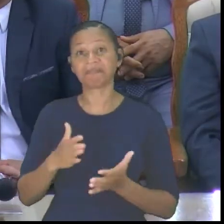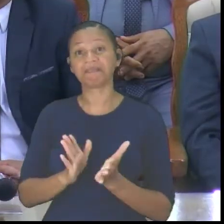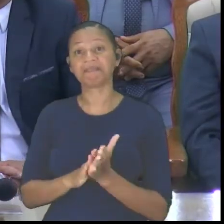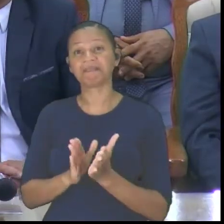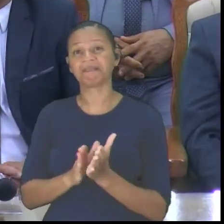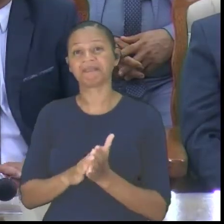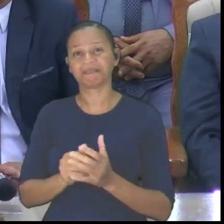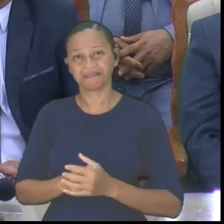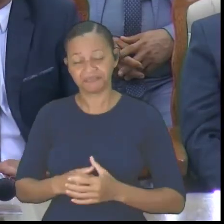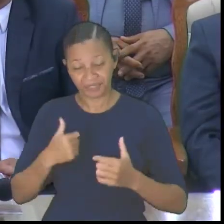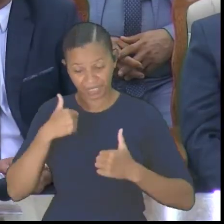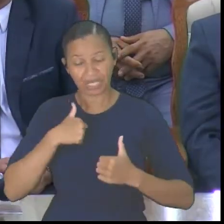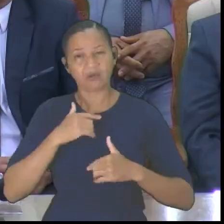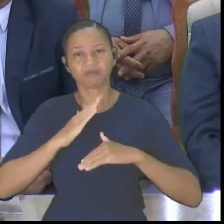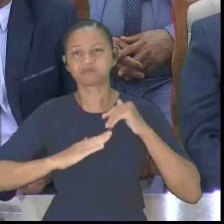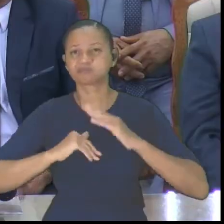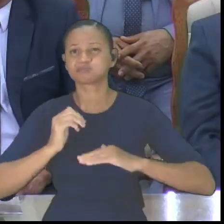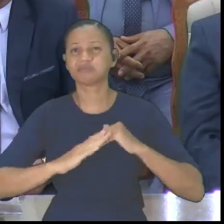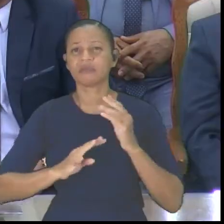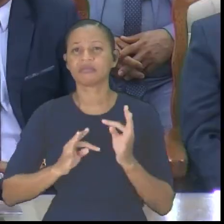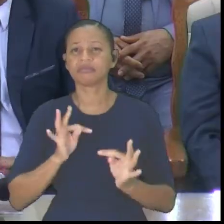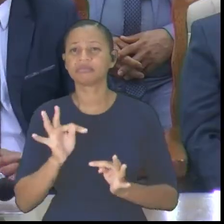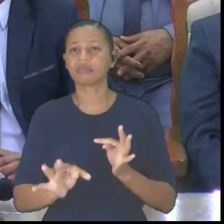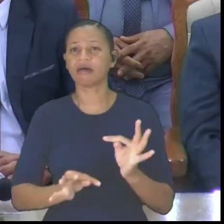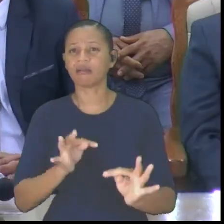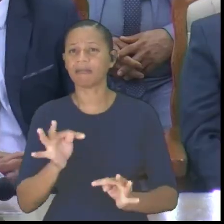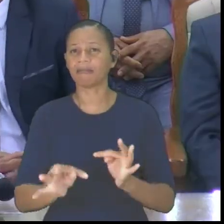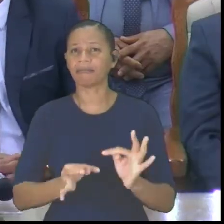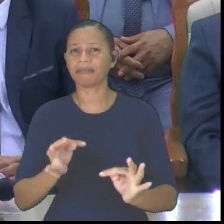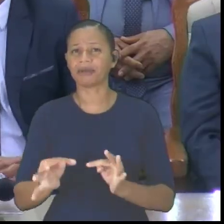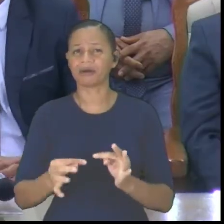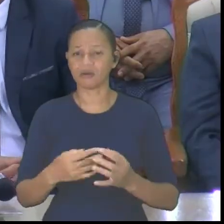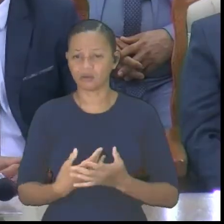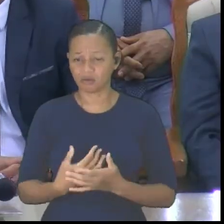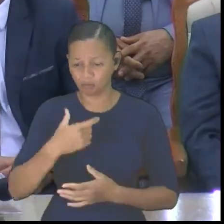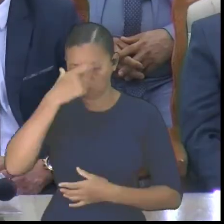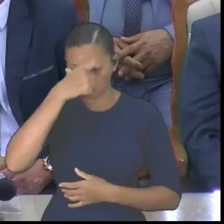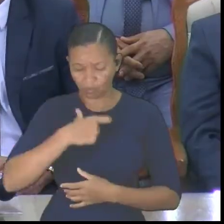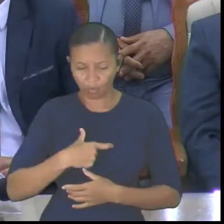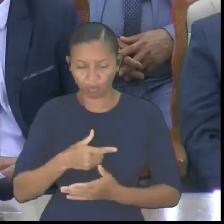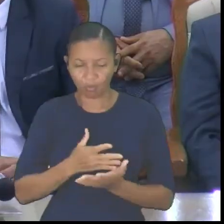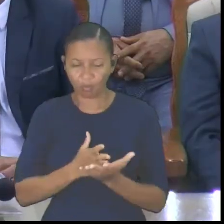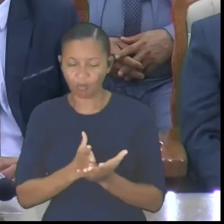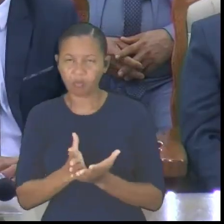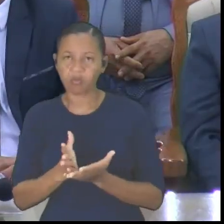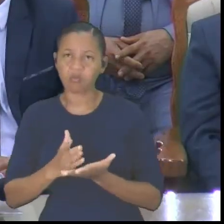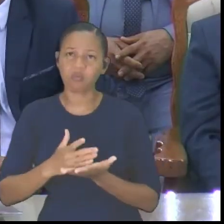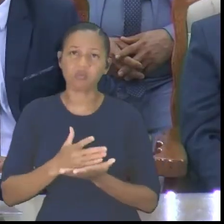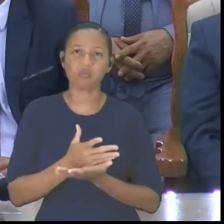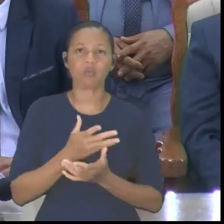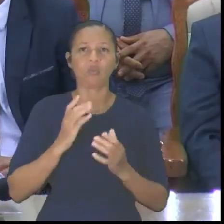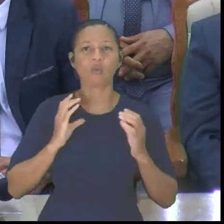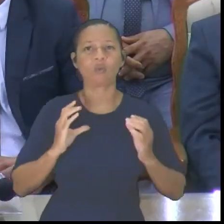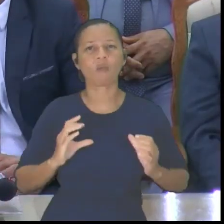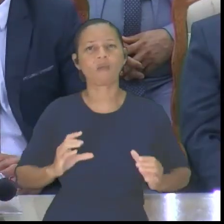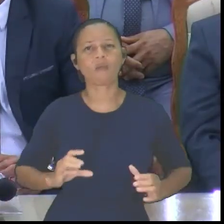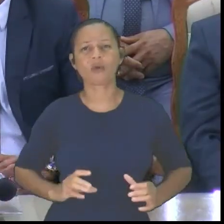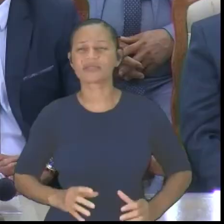Eu falo como terapeuta. O ser humano oscila no seu comportamento por causa daquilo que ele